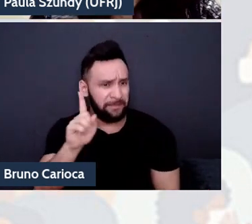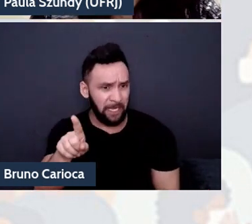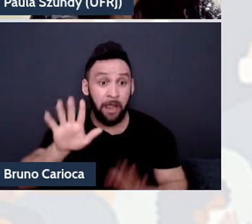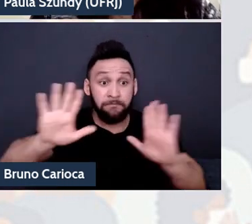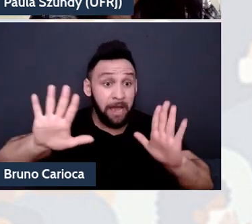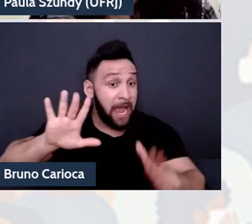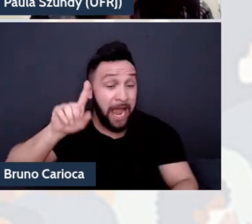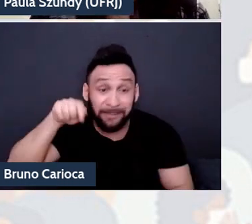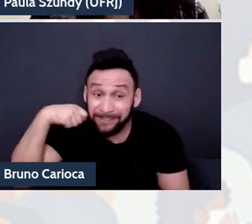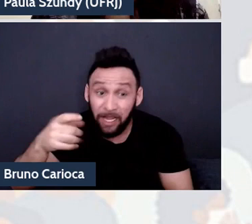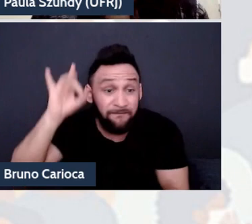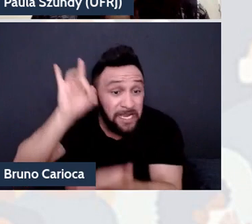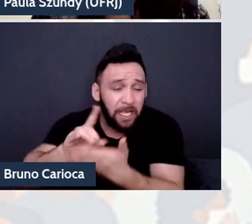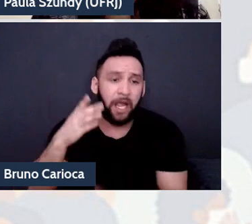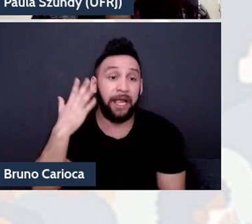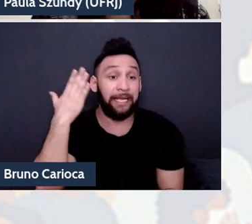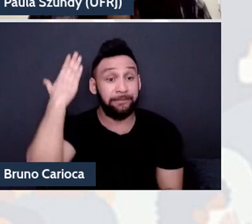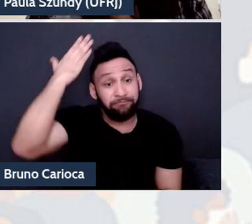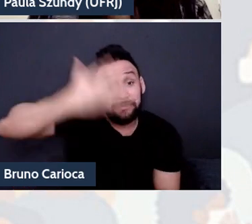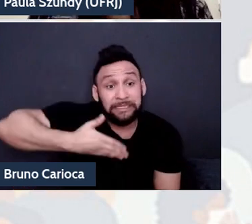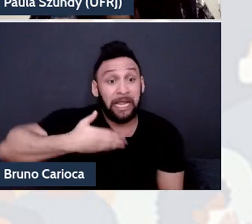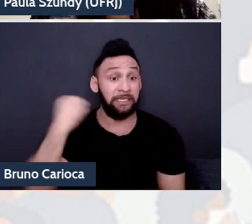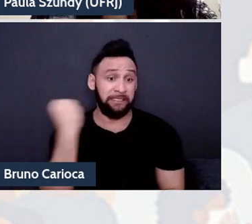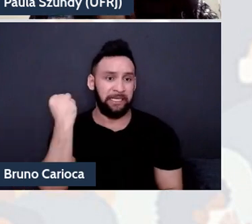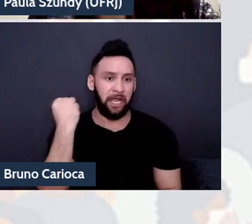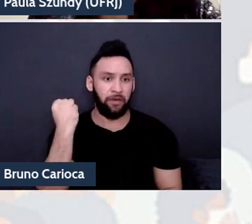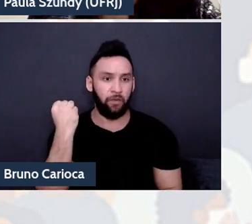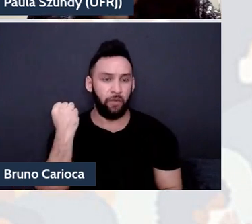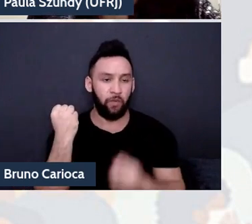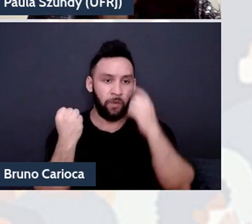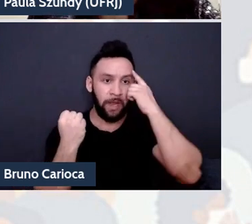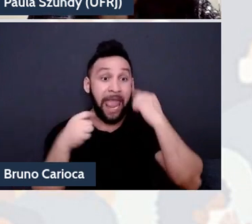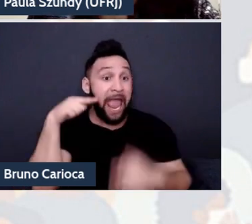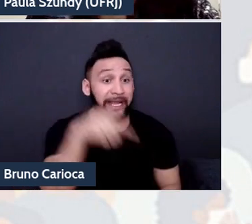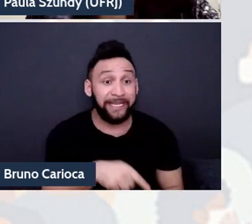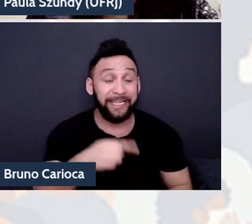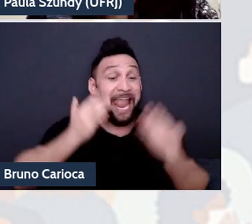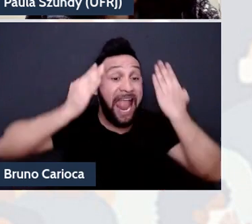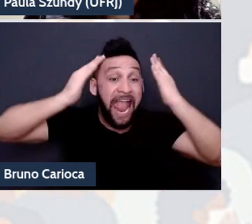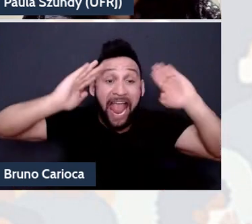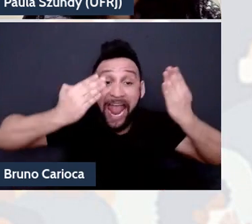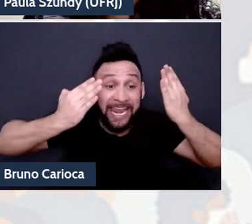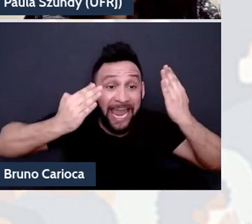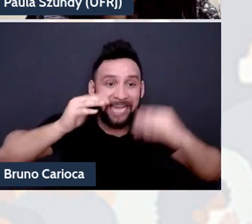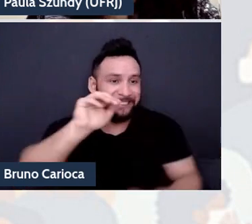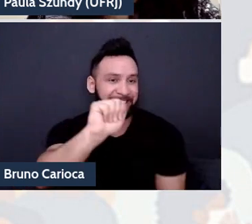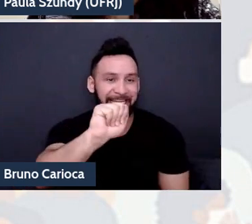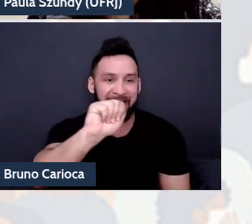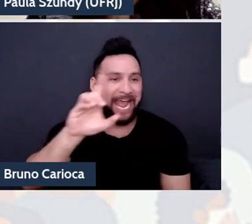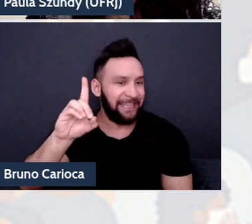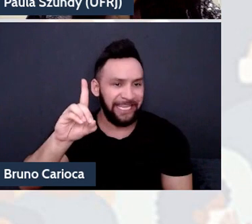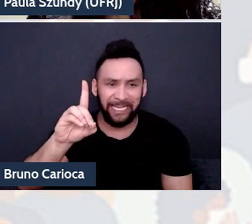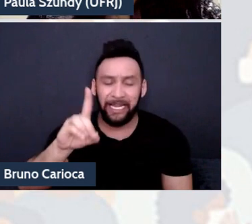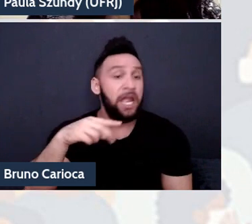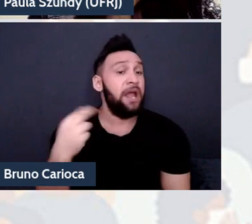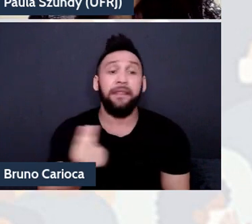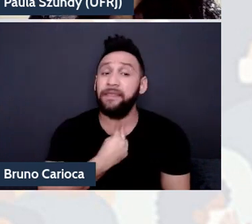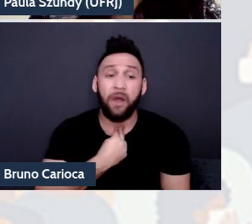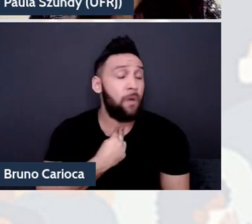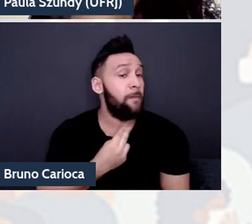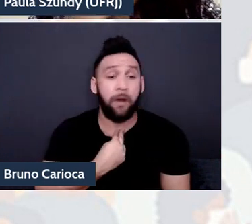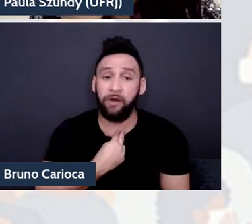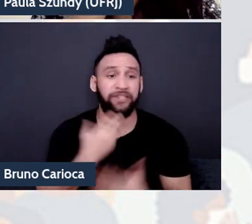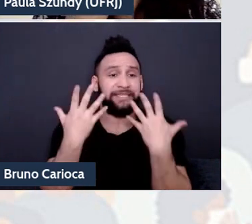do que nunca a gente tem que formar analistas do discurso que entendam que os discursos têm efeito, né, no mundo social.